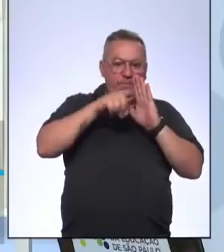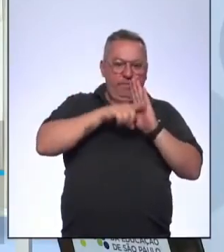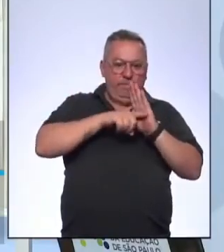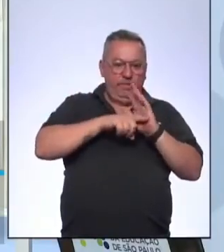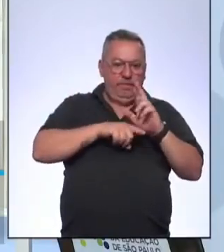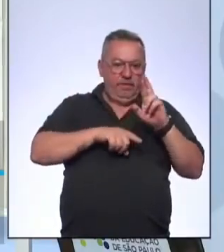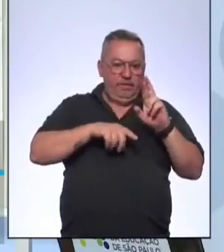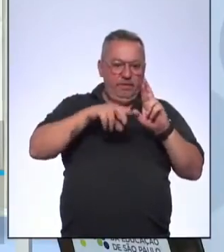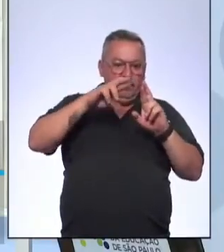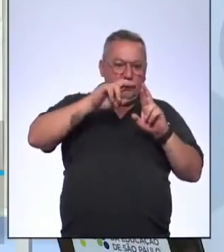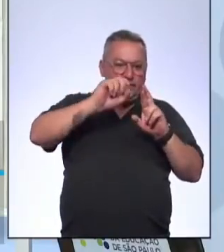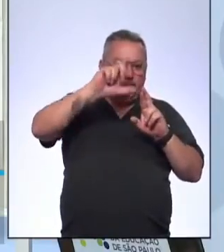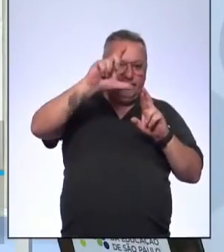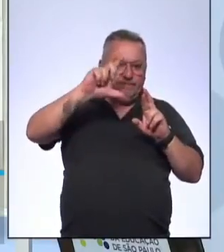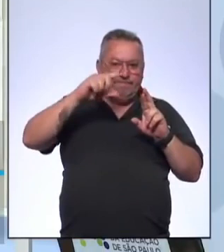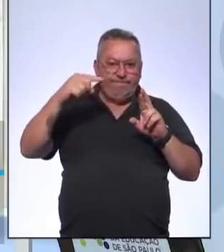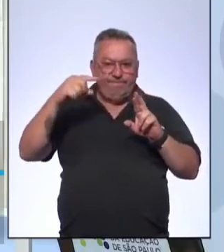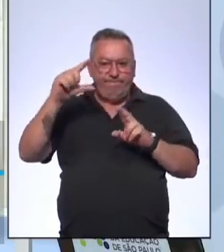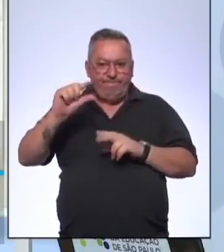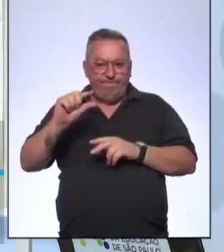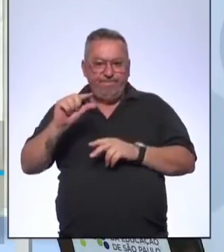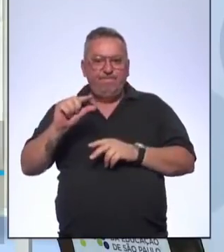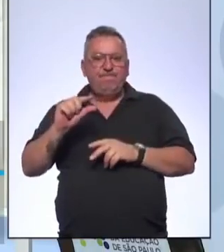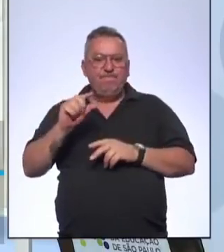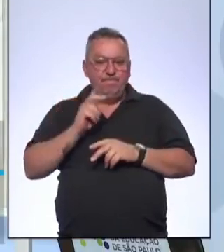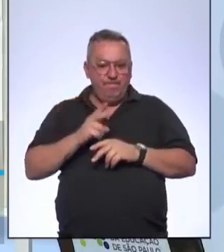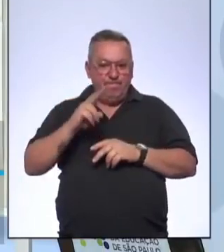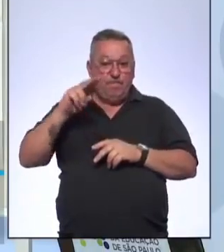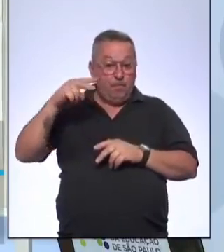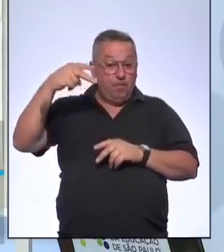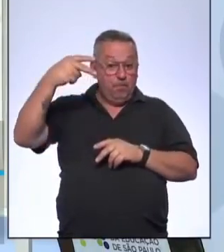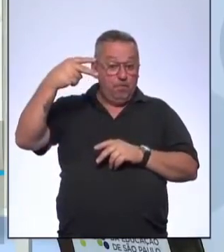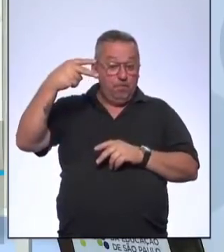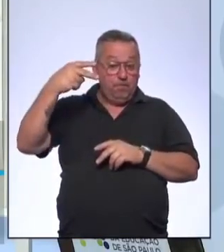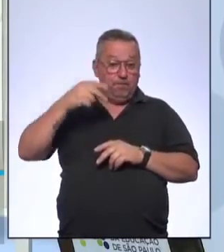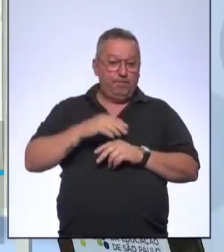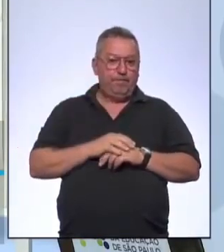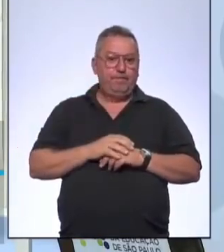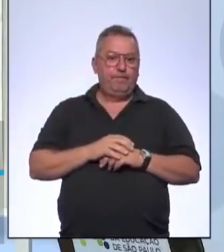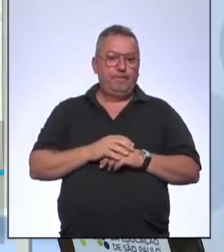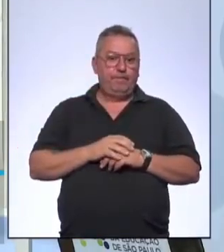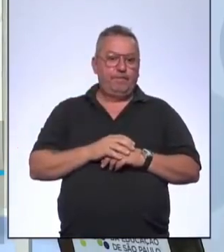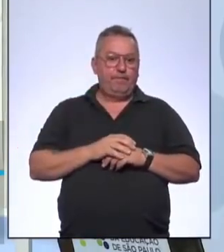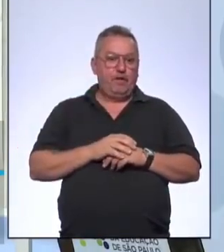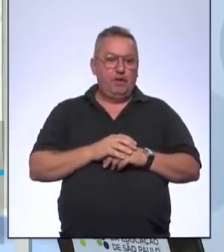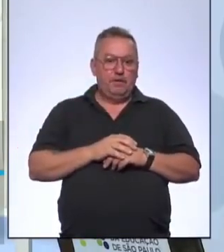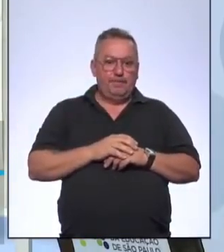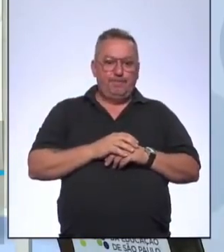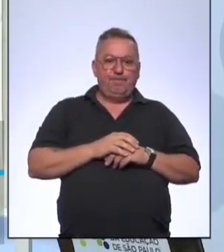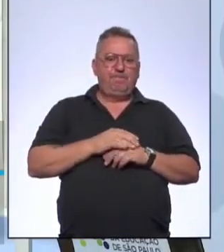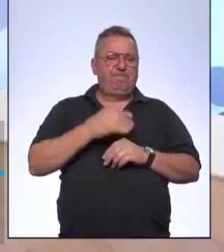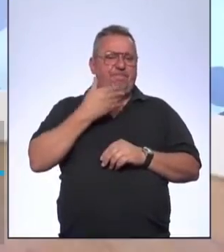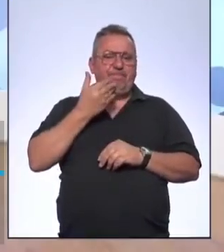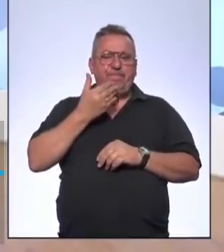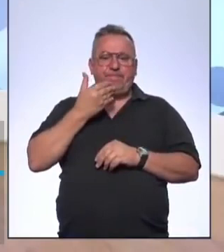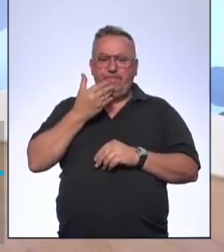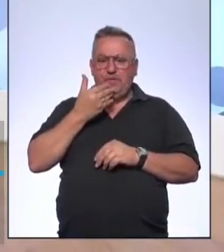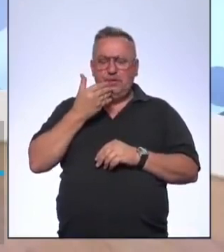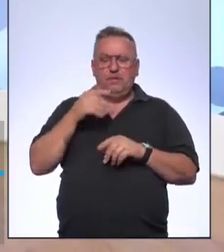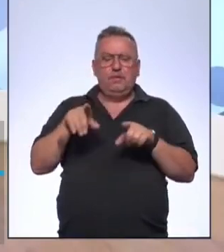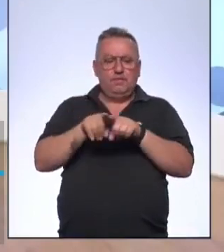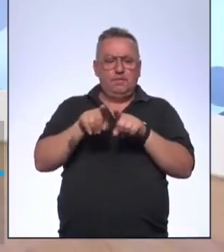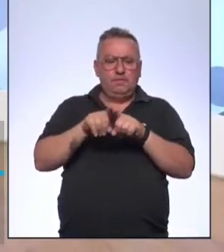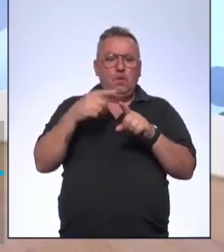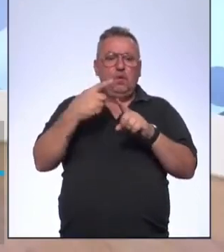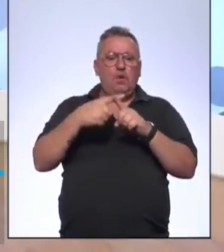caso, o maior menos o menor, né? Sempre ao quadrado, vezes o π. Beleza, né, Ale? Sim, até porque